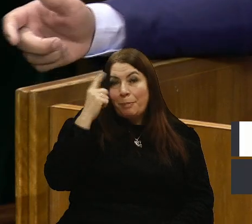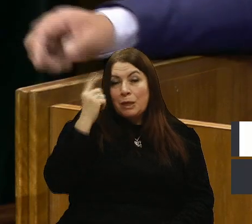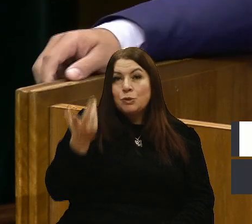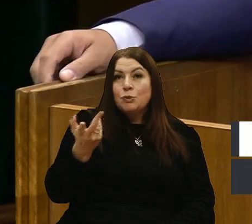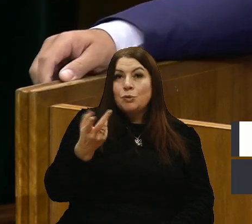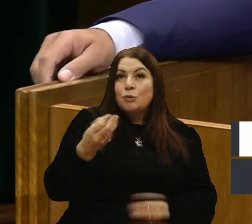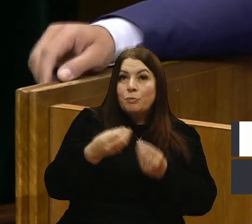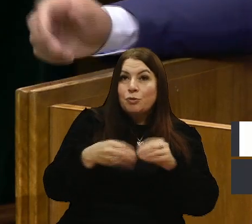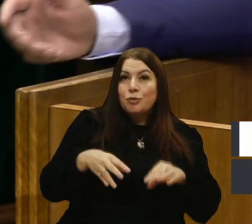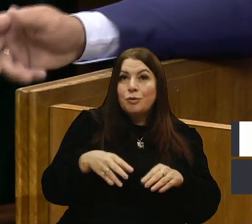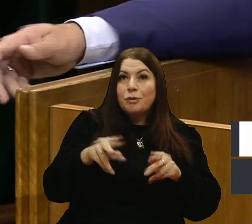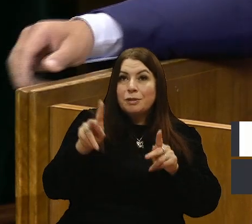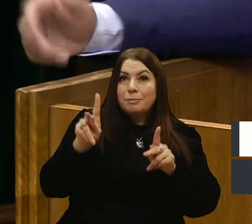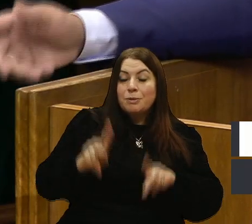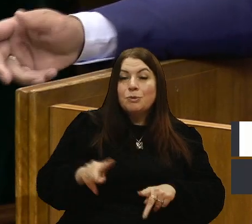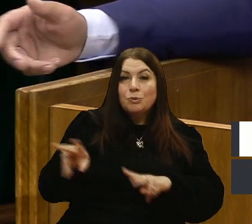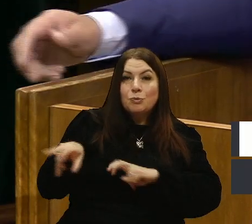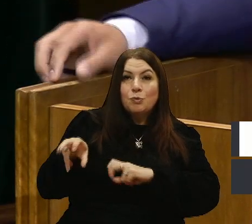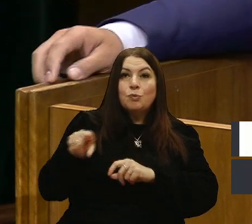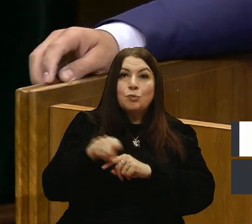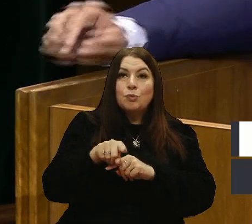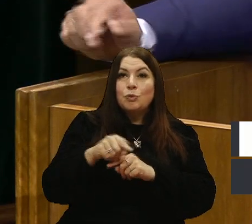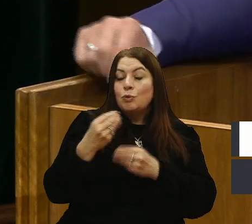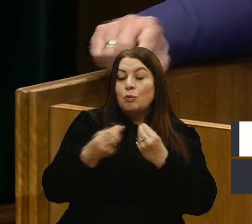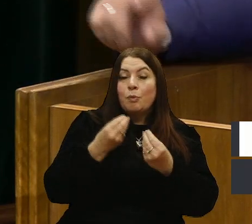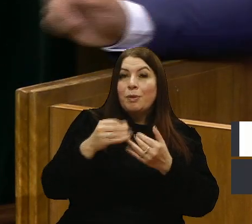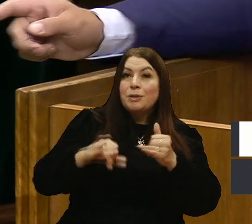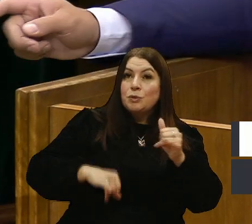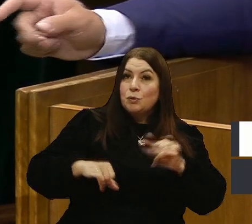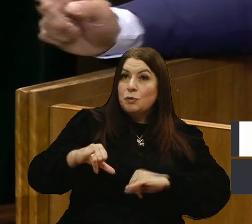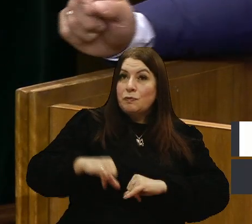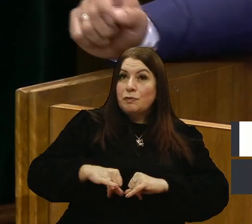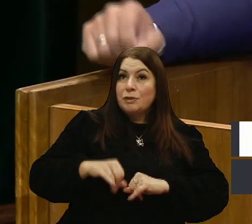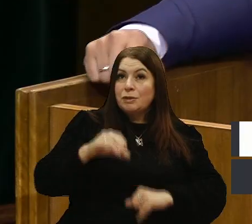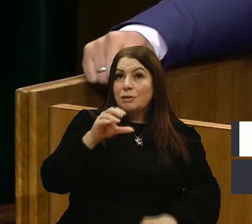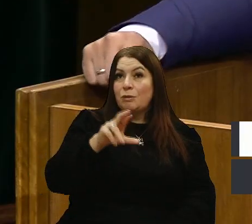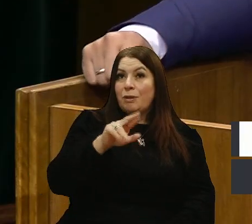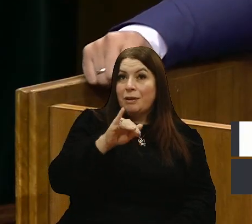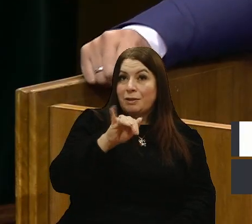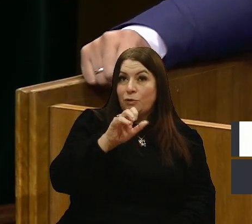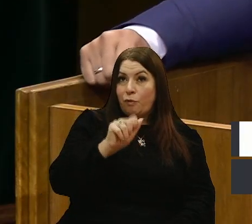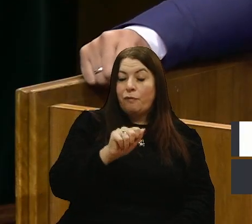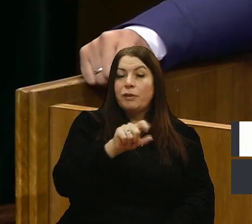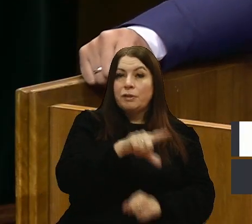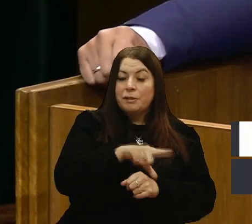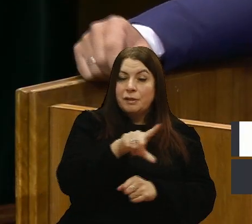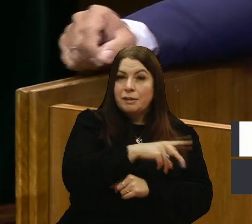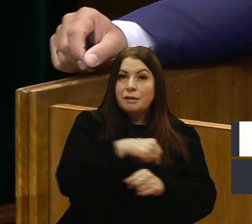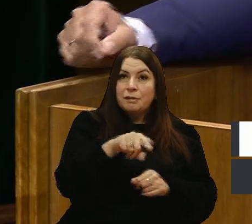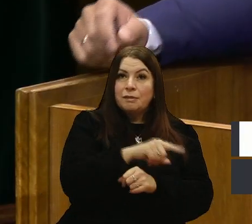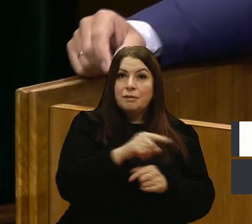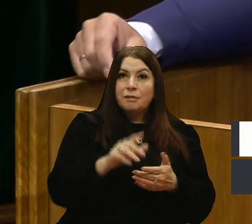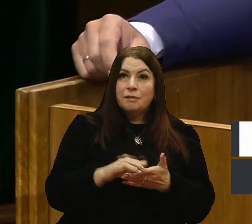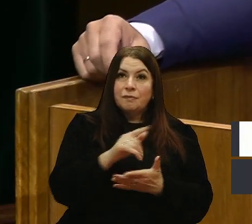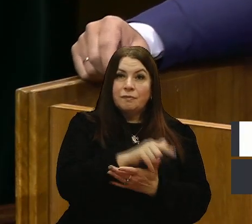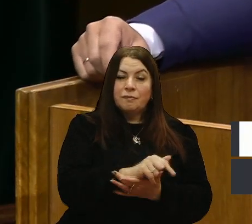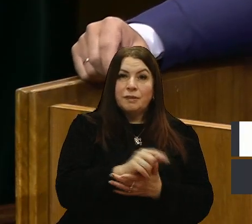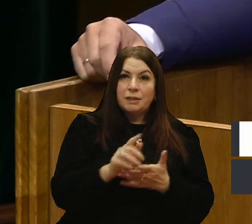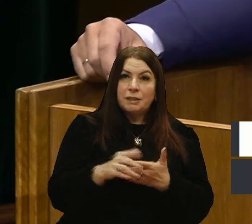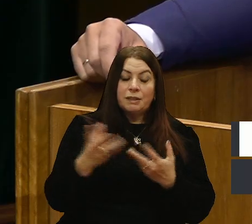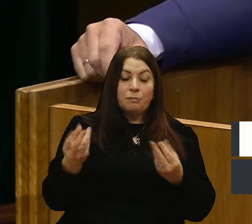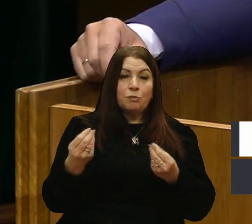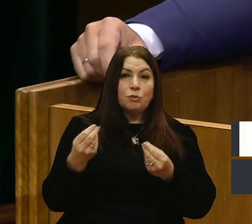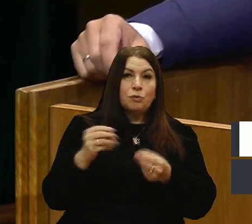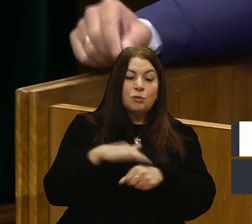de prejudicar os agricultores, do como eles iriam sofrer. Eles estão indo na Criúva hoje, está tendo uma sobrecarga na subprefeitura de Criúva, né? A gente já